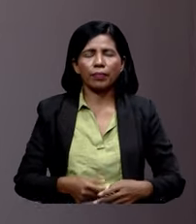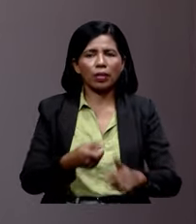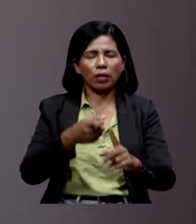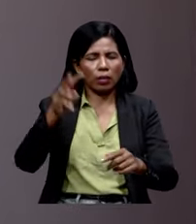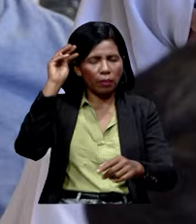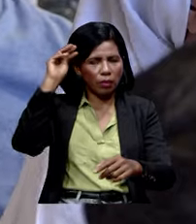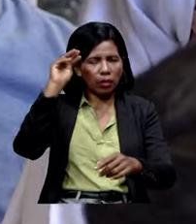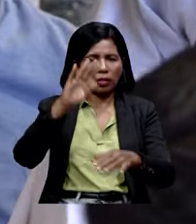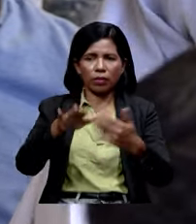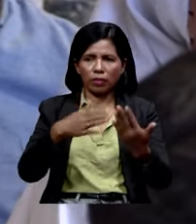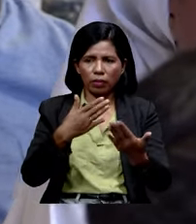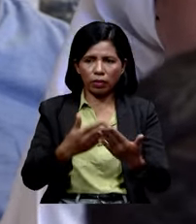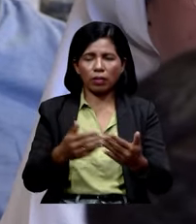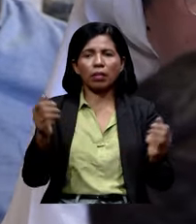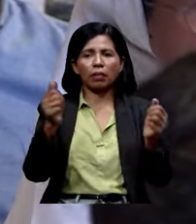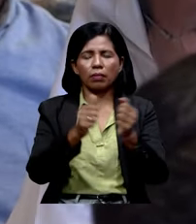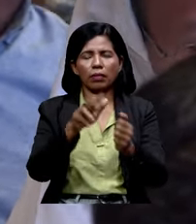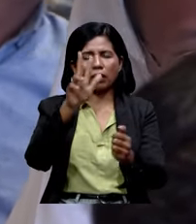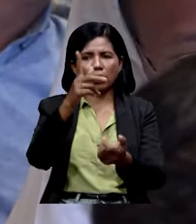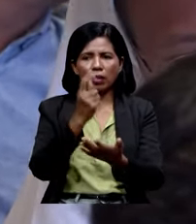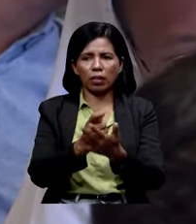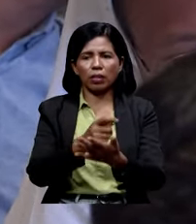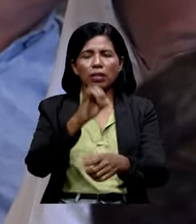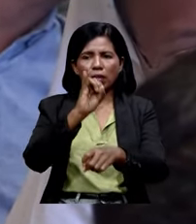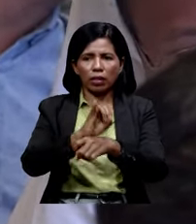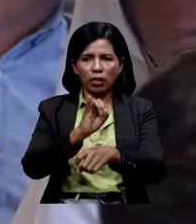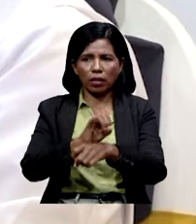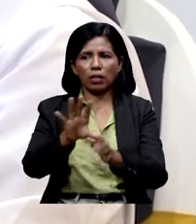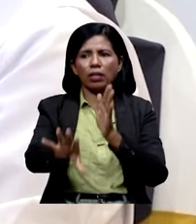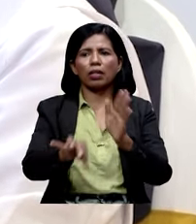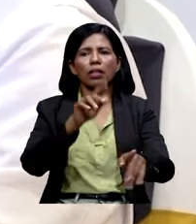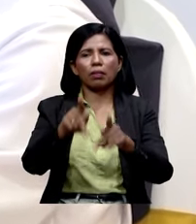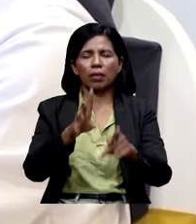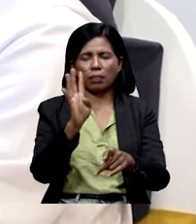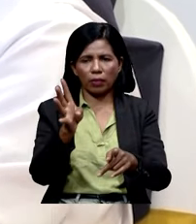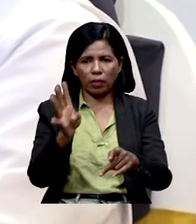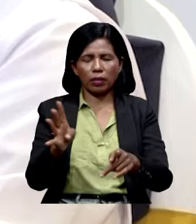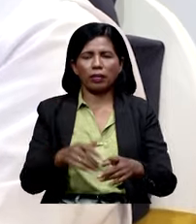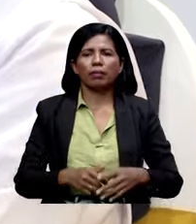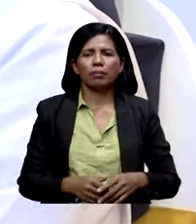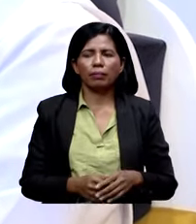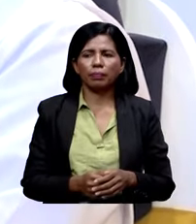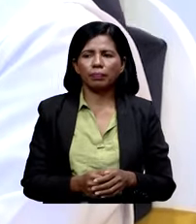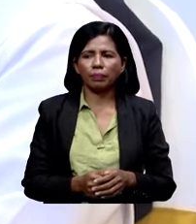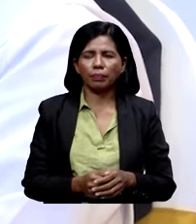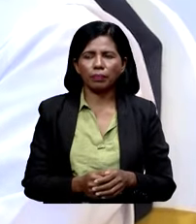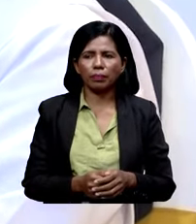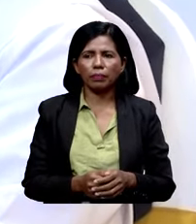ministro extraordinário riuntolo ne cada paróquia e igreja hili emanai hatnolo equipa cobertura Gemeng.